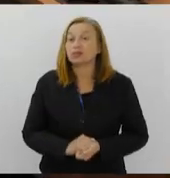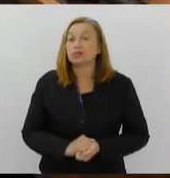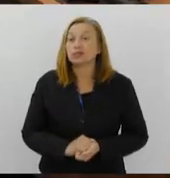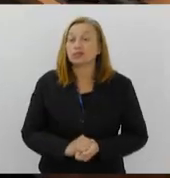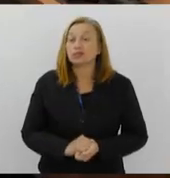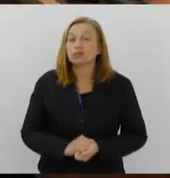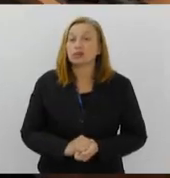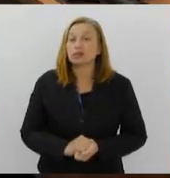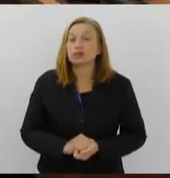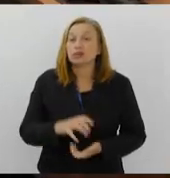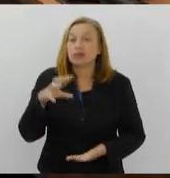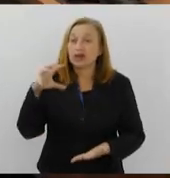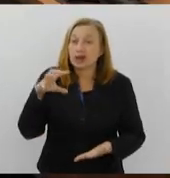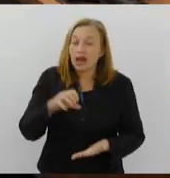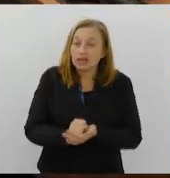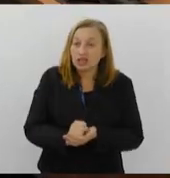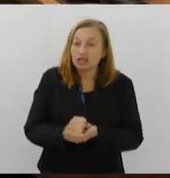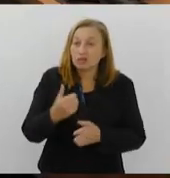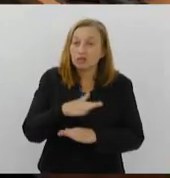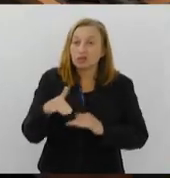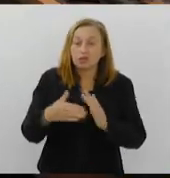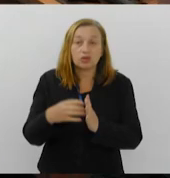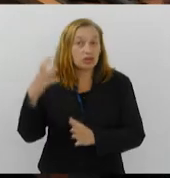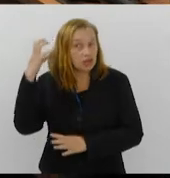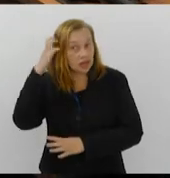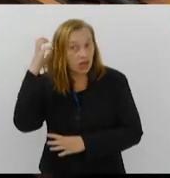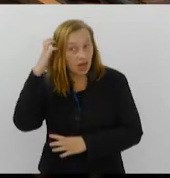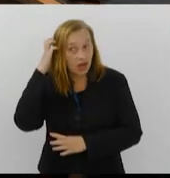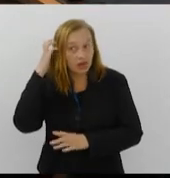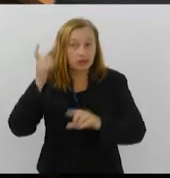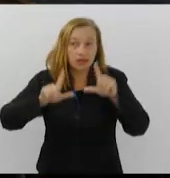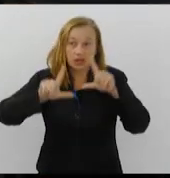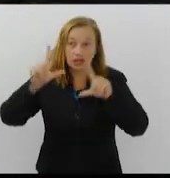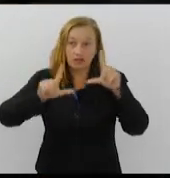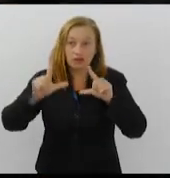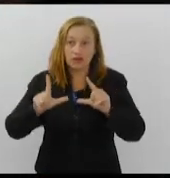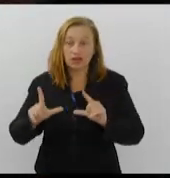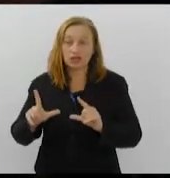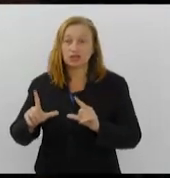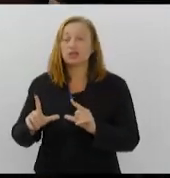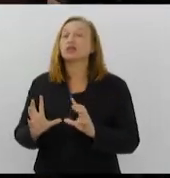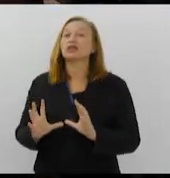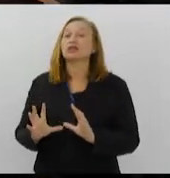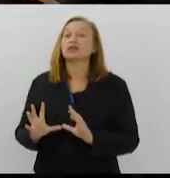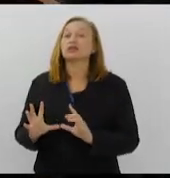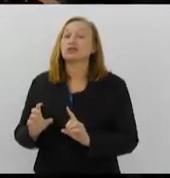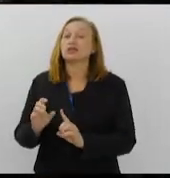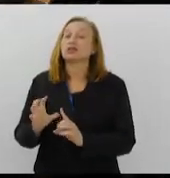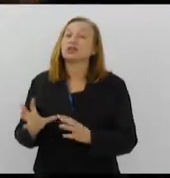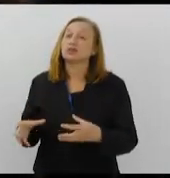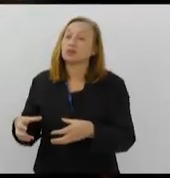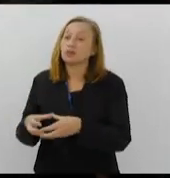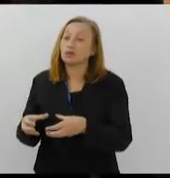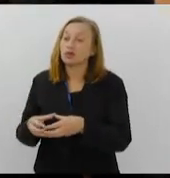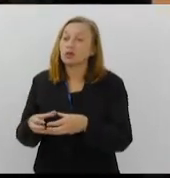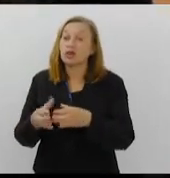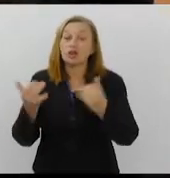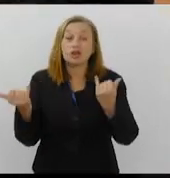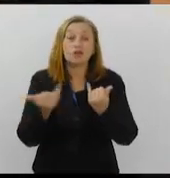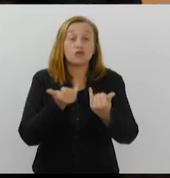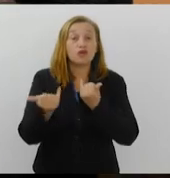determinando o cadastramento de todas as rádios e TVs comunitárias e uma informação e